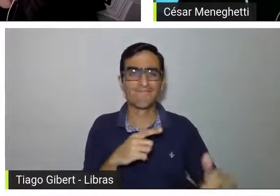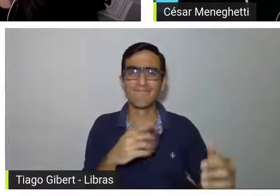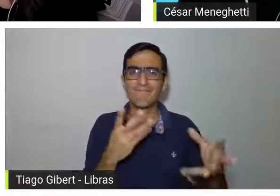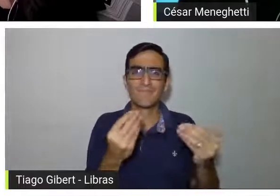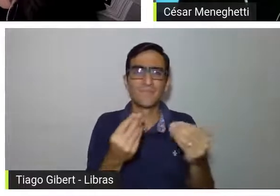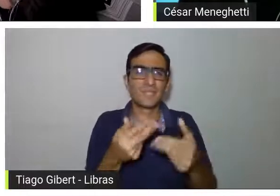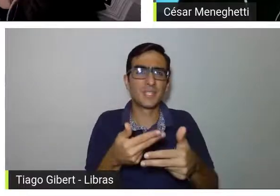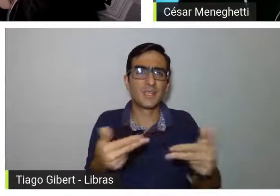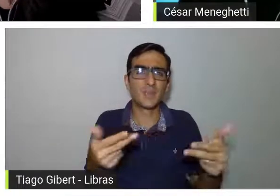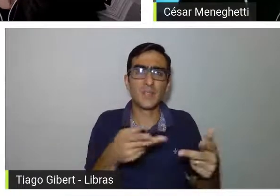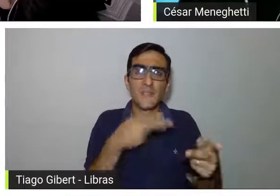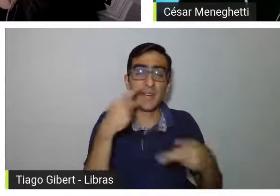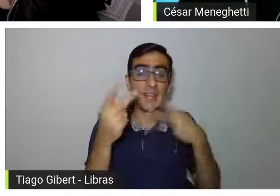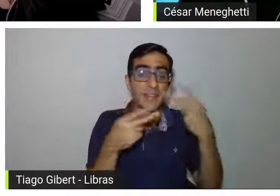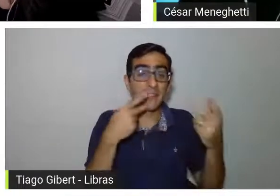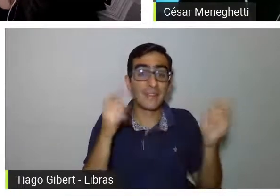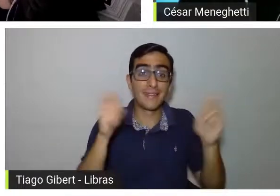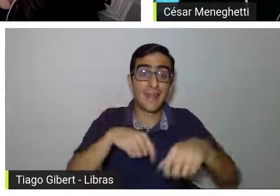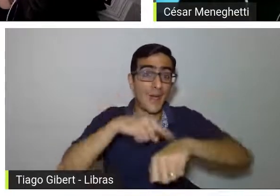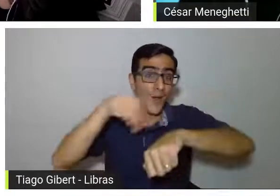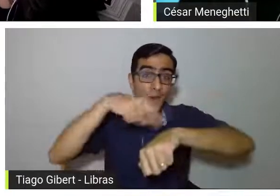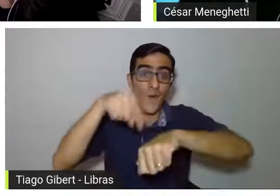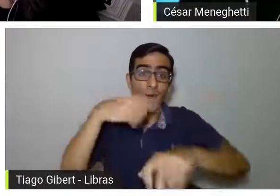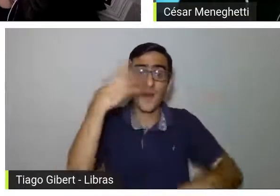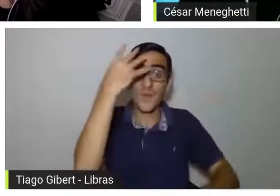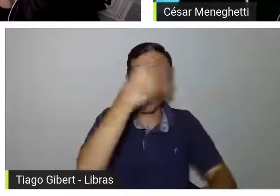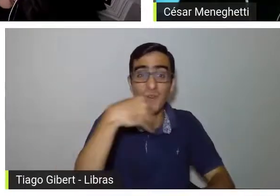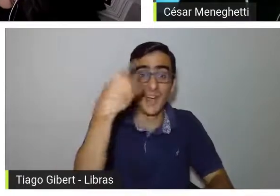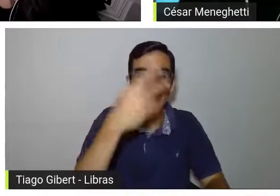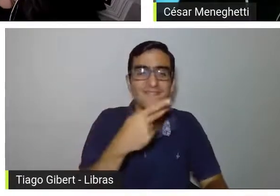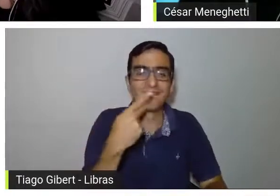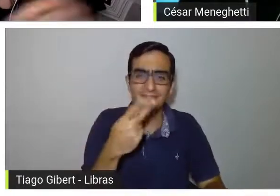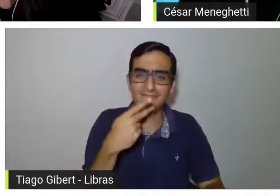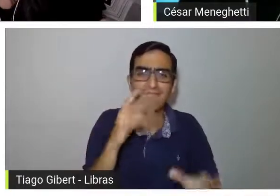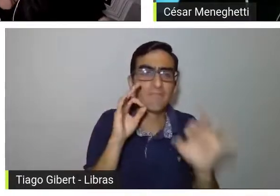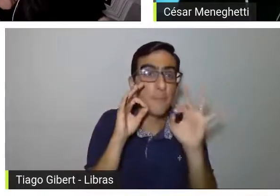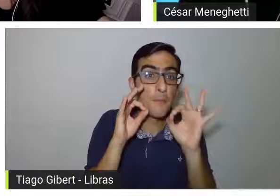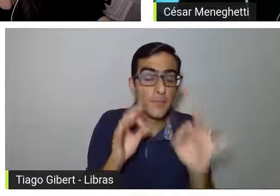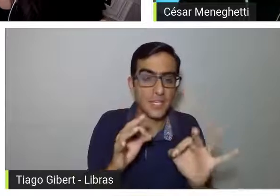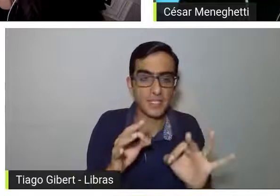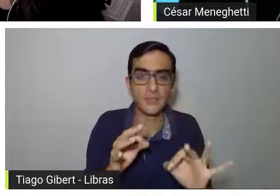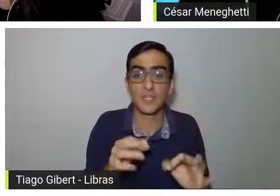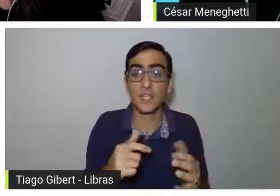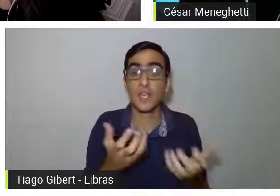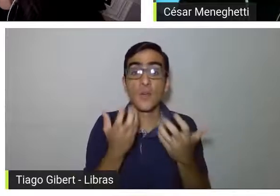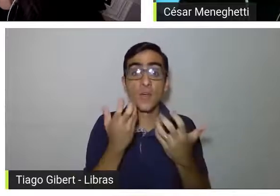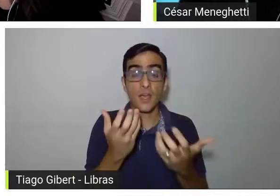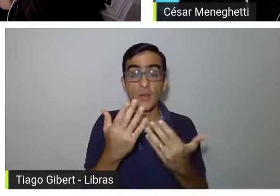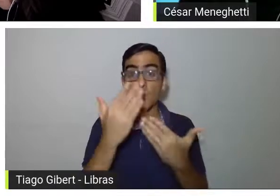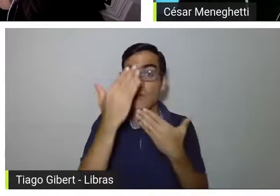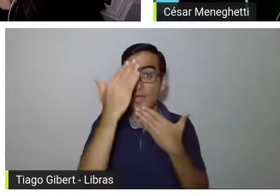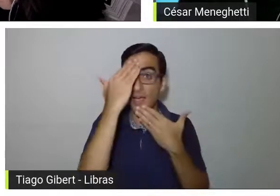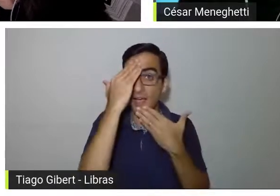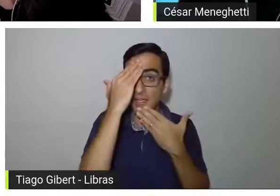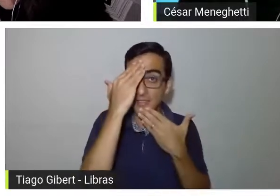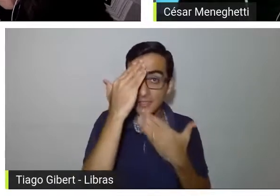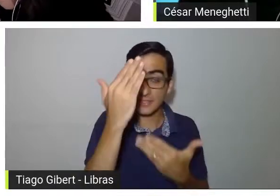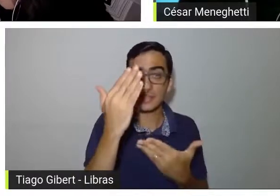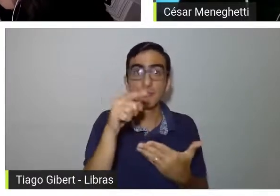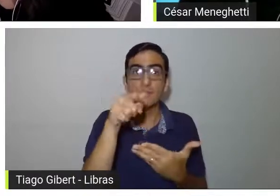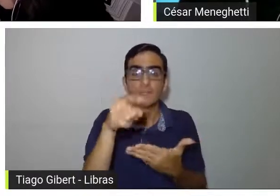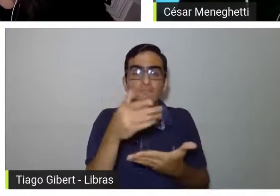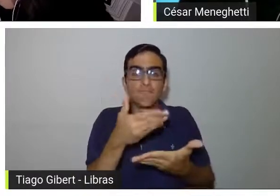falar. Realmente, a gente podia ficar umas 4 horas aqui. Mas queria te agradecer demais por